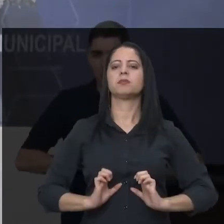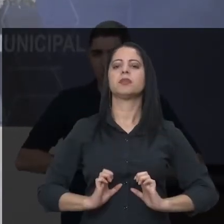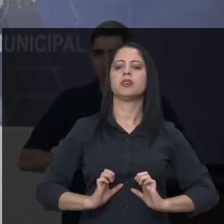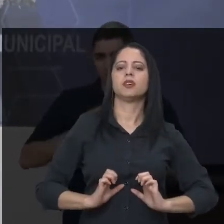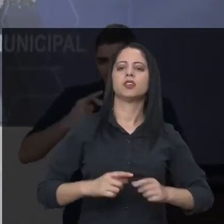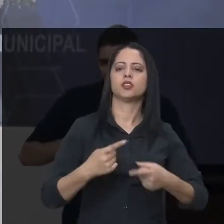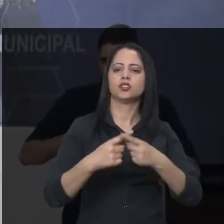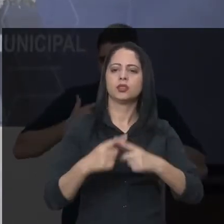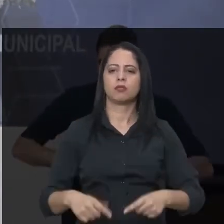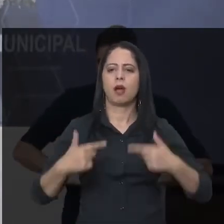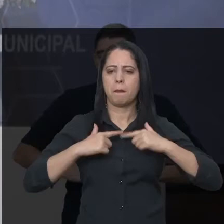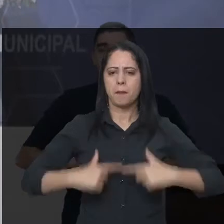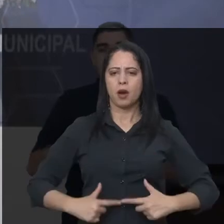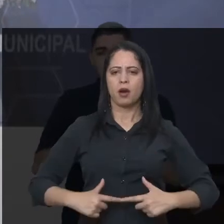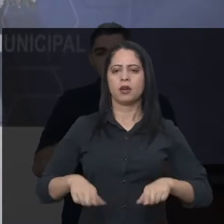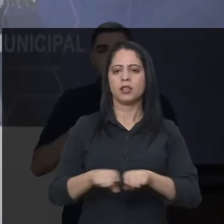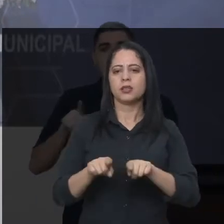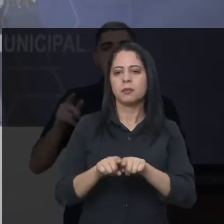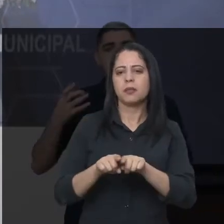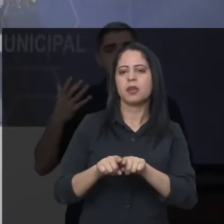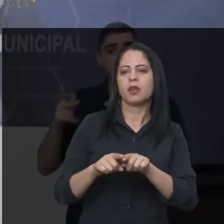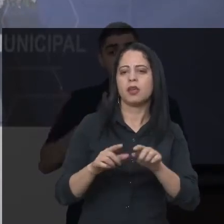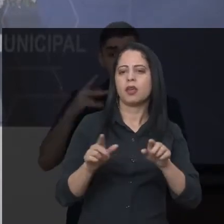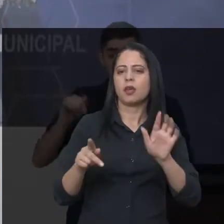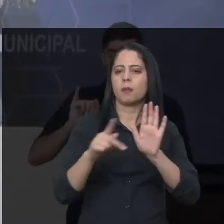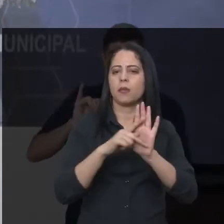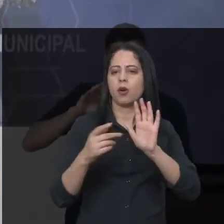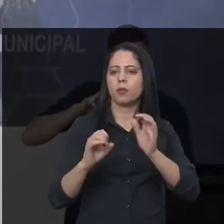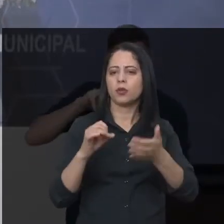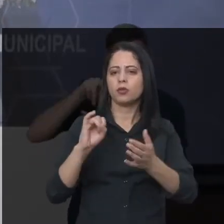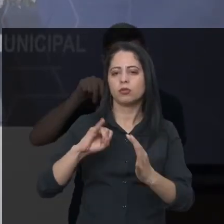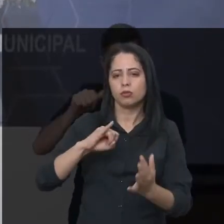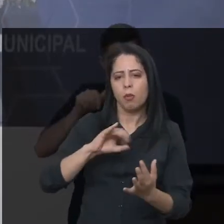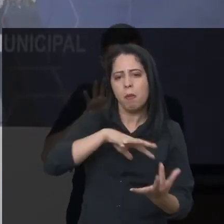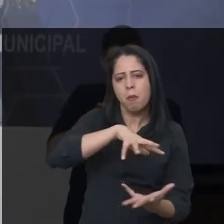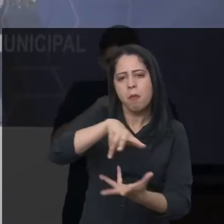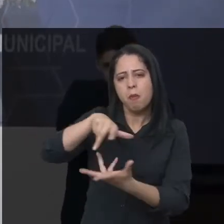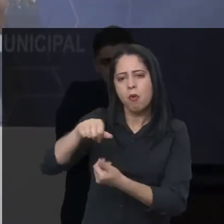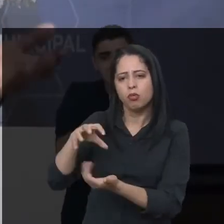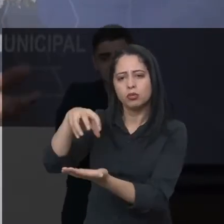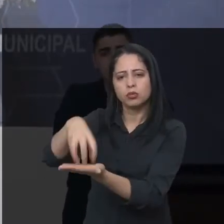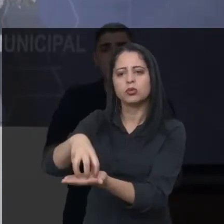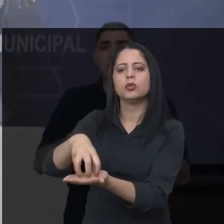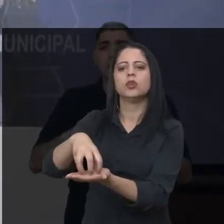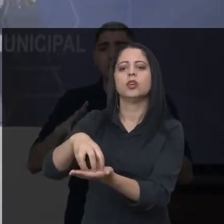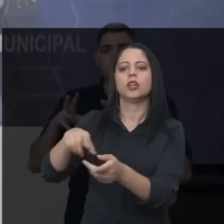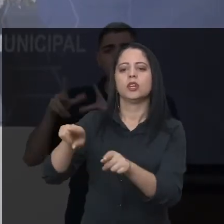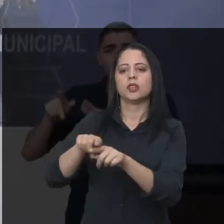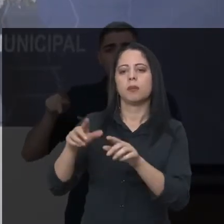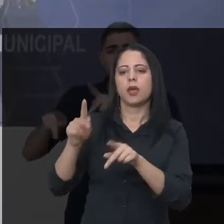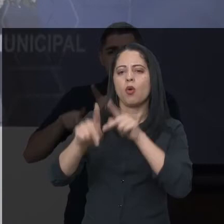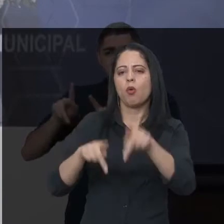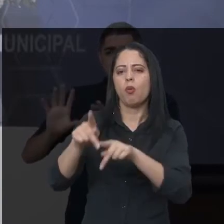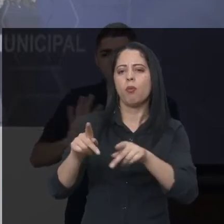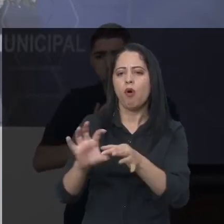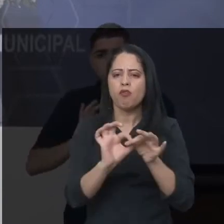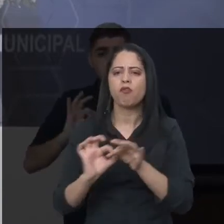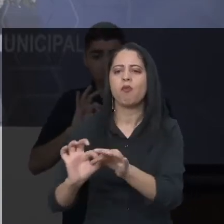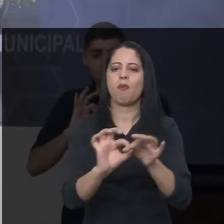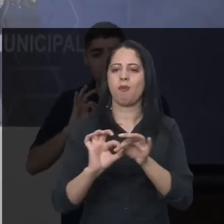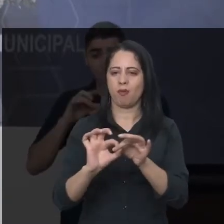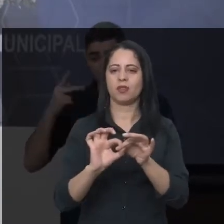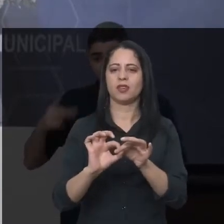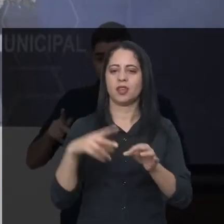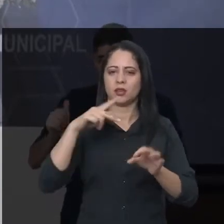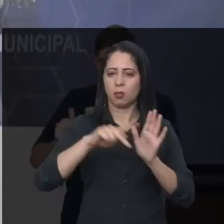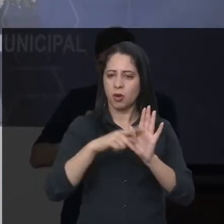do Pacto Internacional, da amizade entre os povos, entre todos, né? O esporte como o